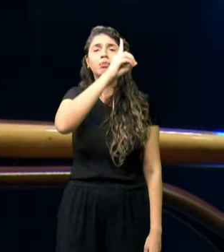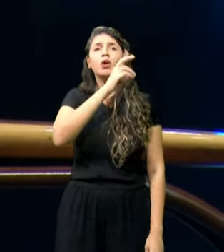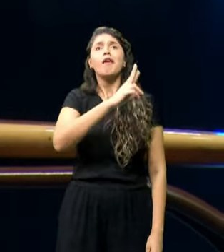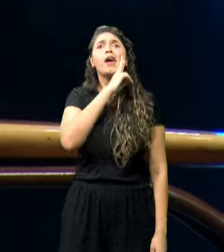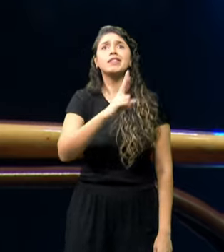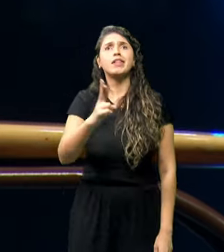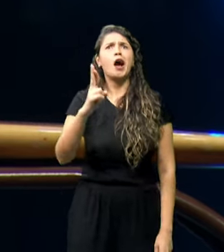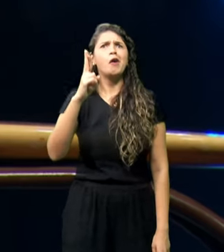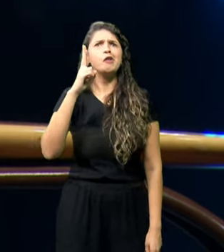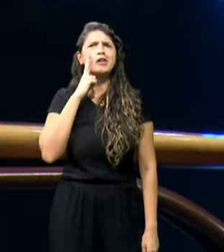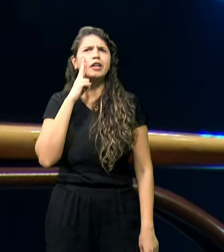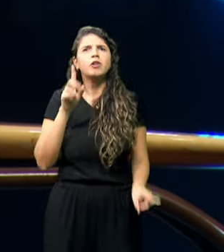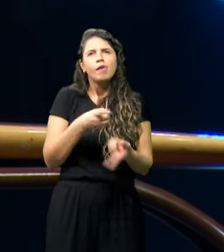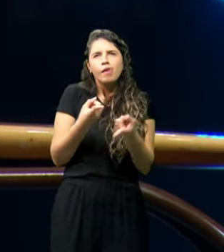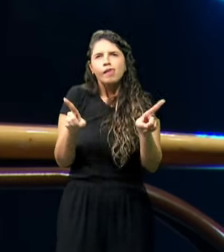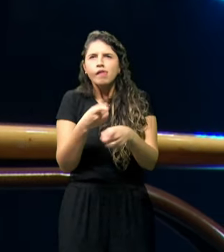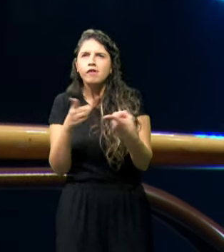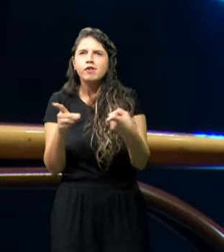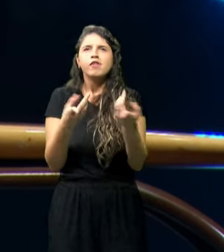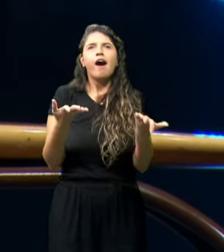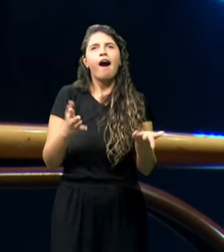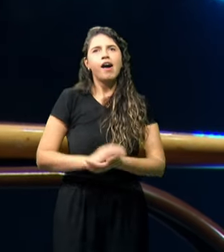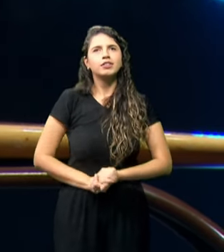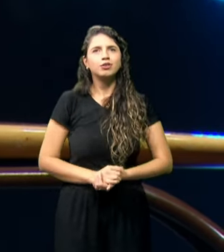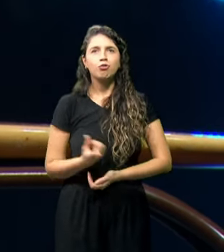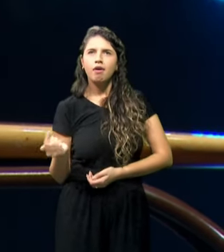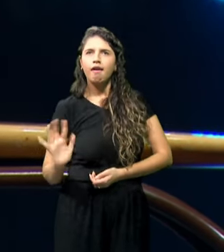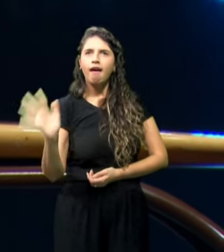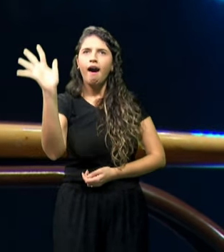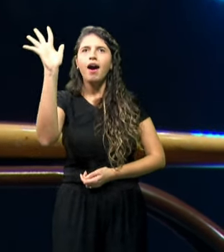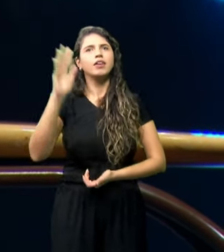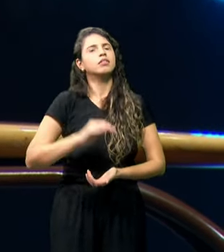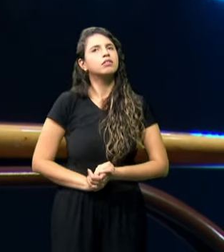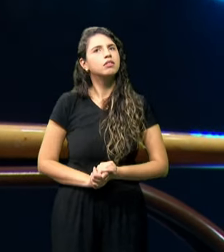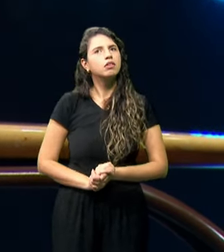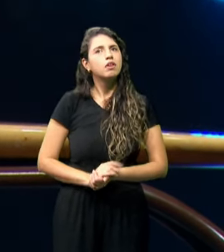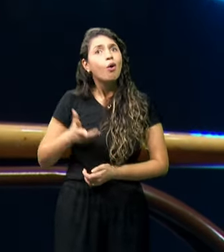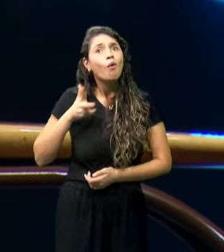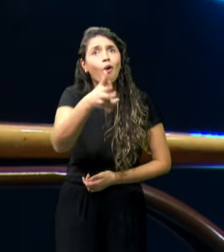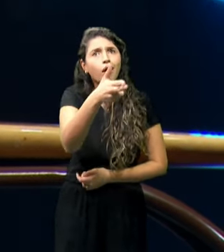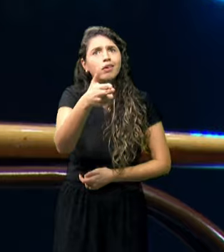Corta. Passa longe do shopping para tu não sofrer tentação.